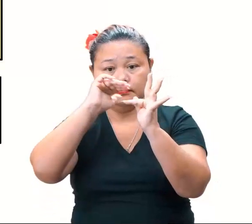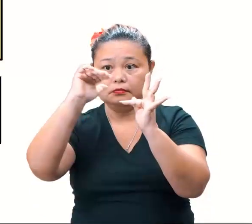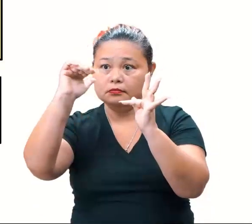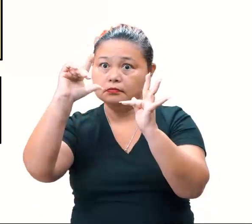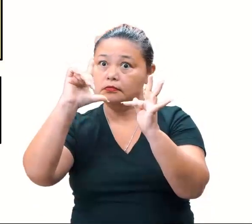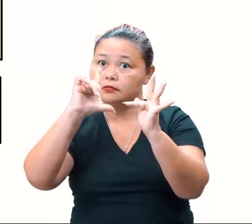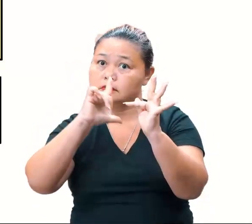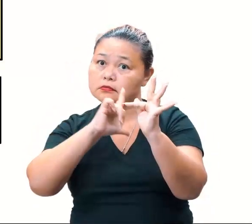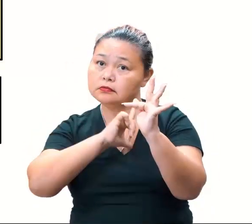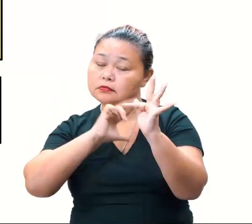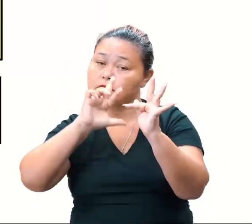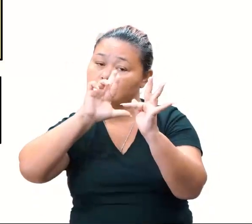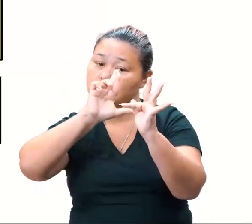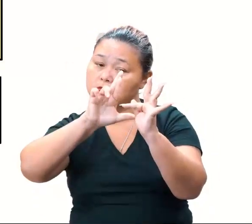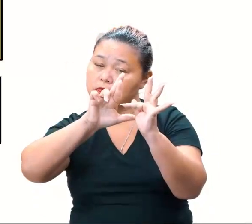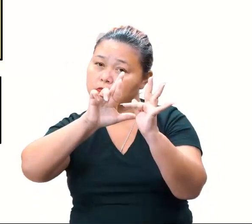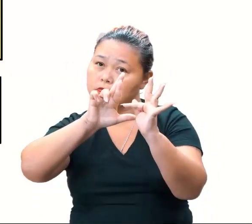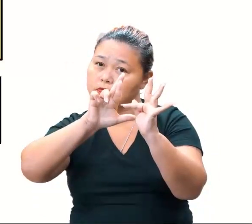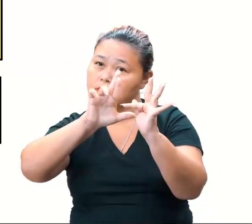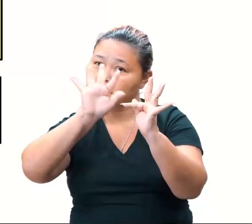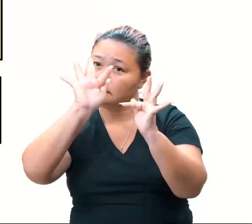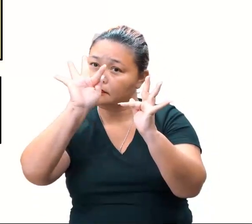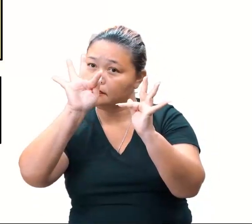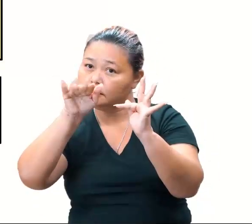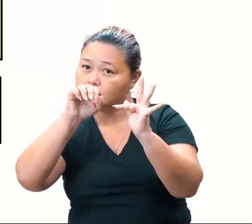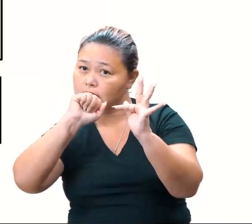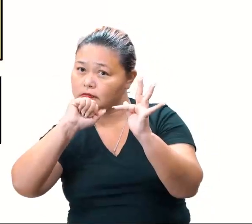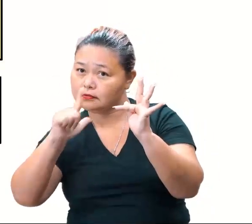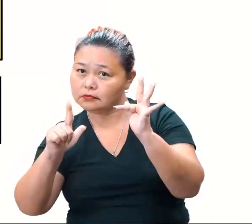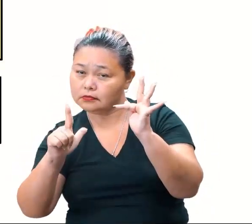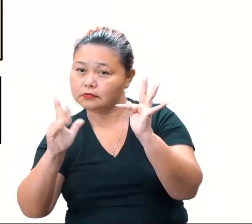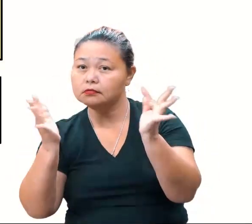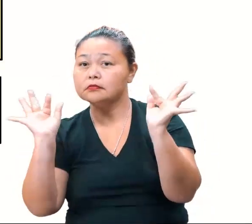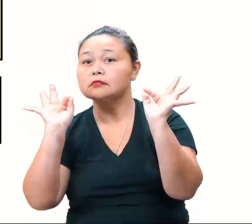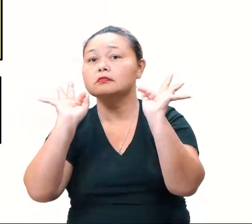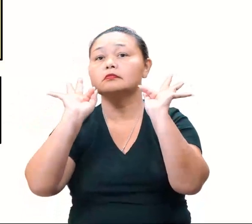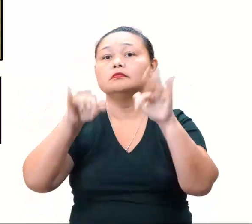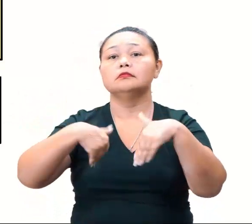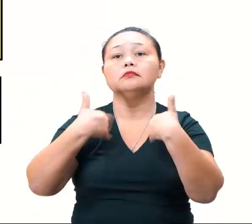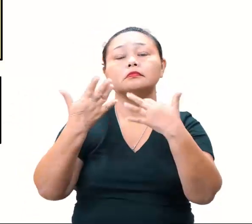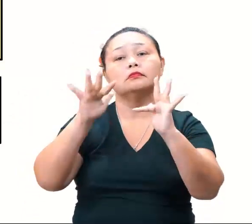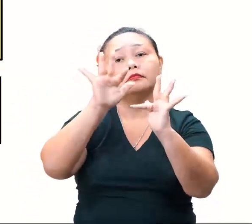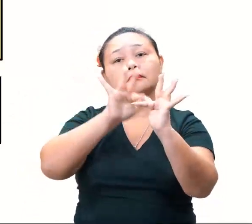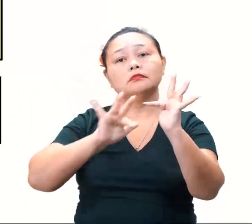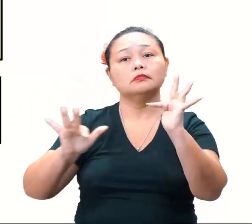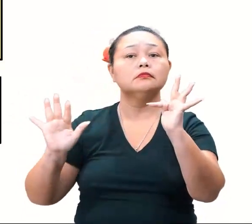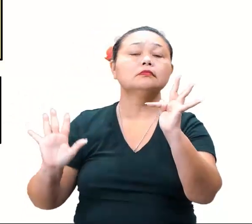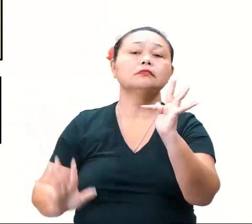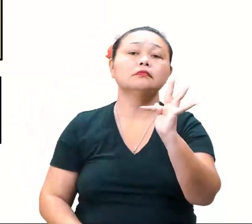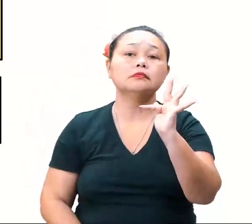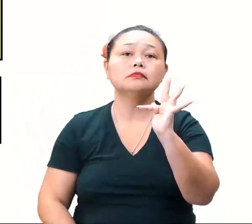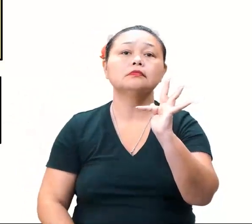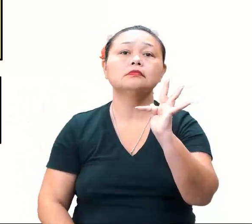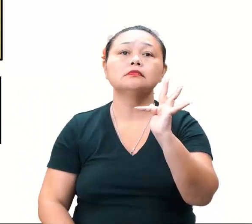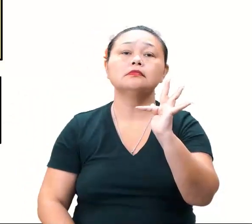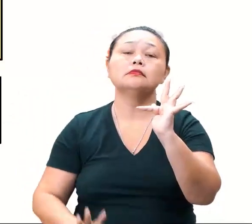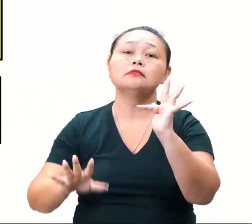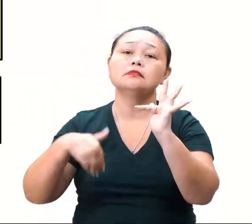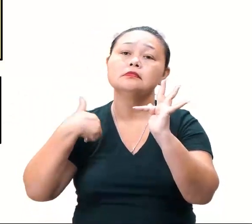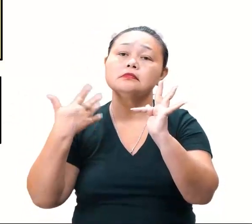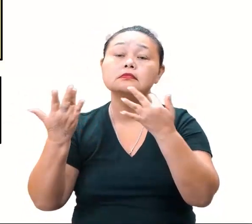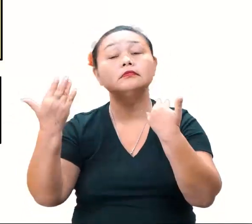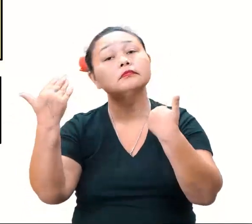o resultado, el gran finale, você tem a finalização do seu gráfico da função. Então, caso na avaliação